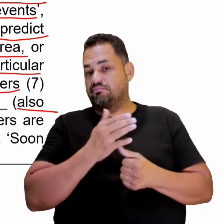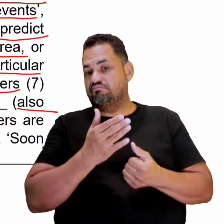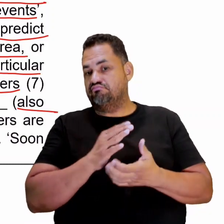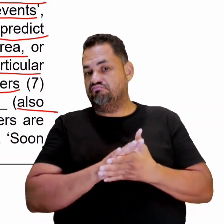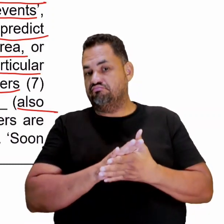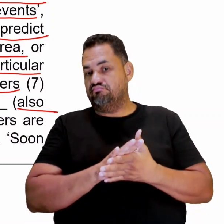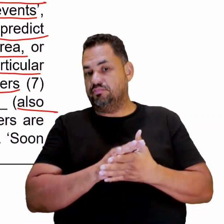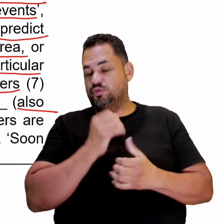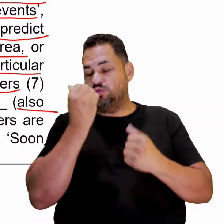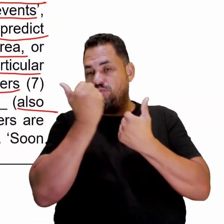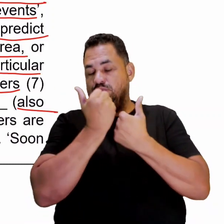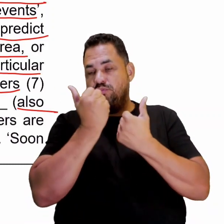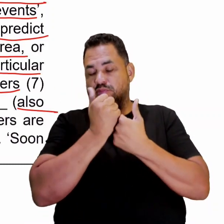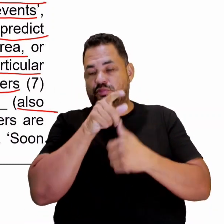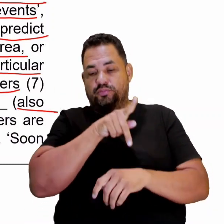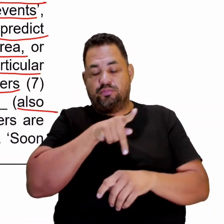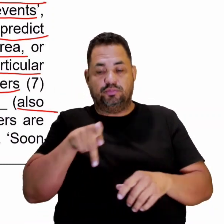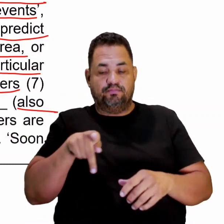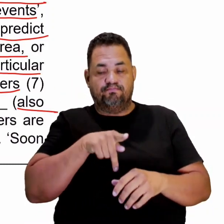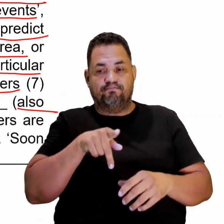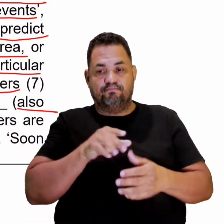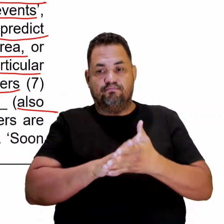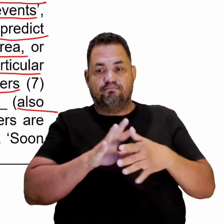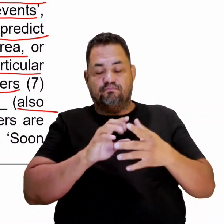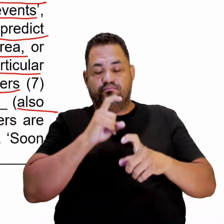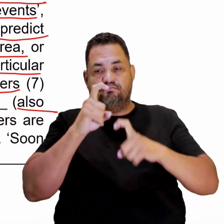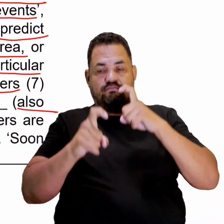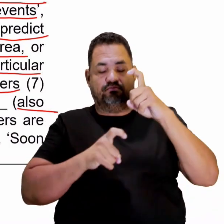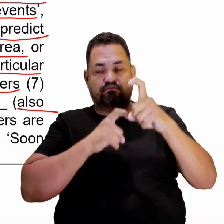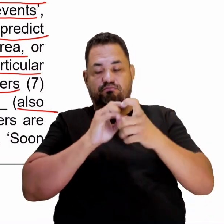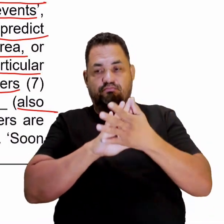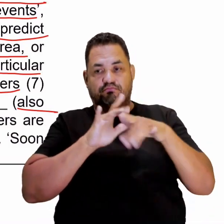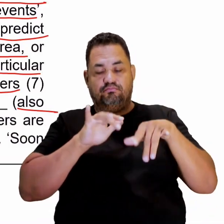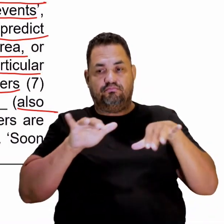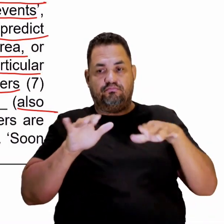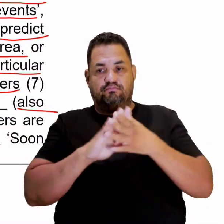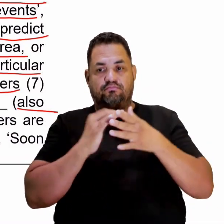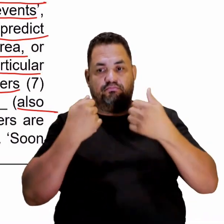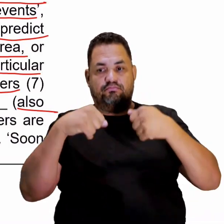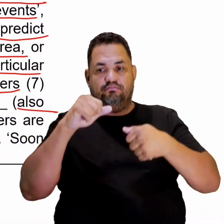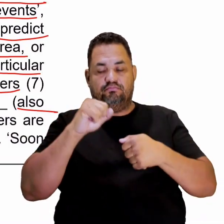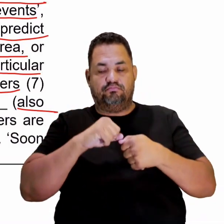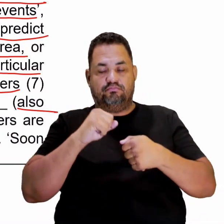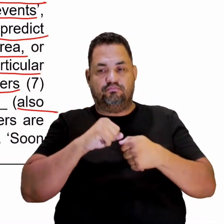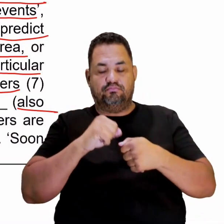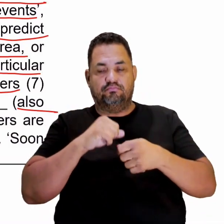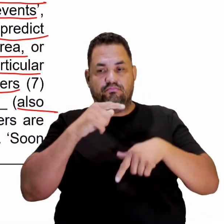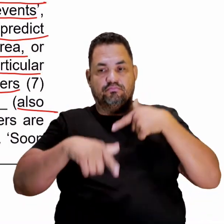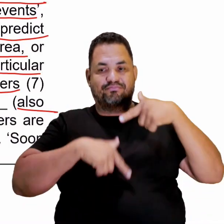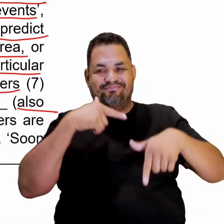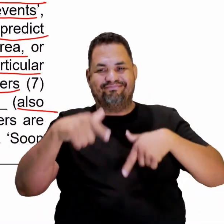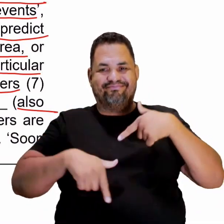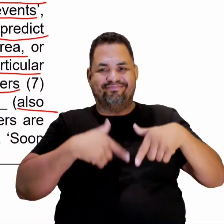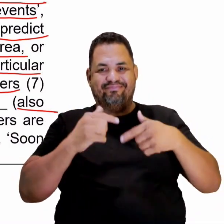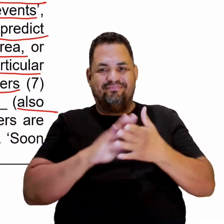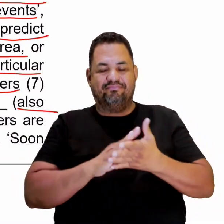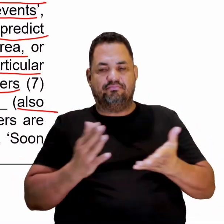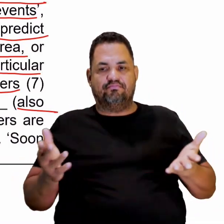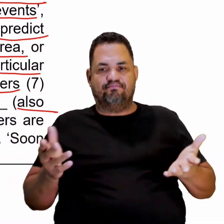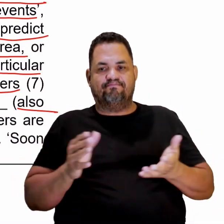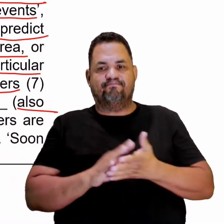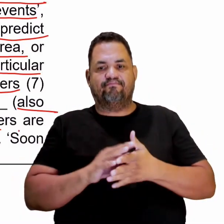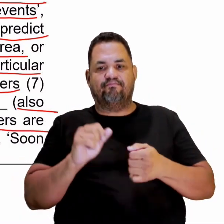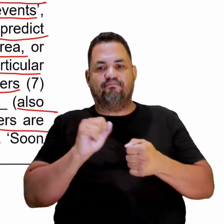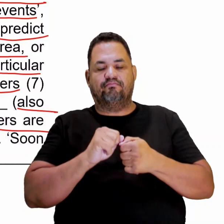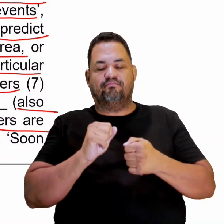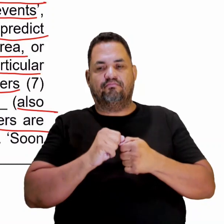professores, ele também poderá fazer a maior parte dos trabalhos feitos pela